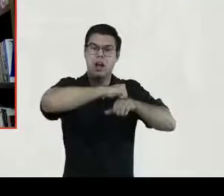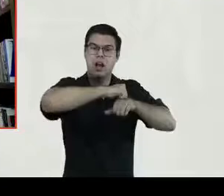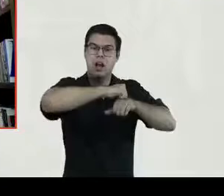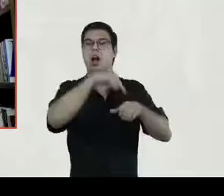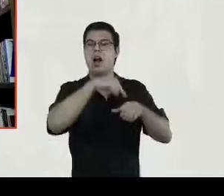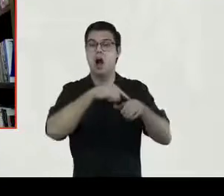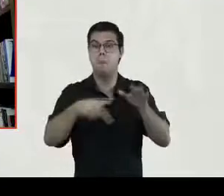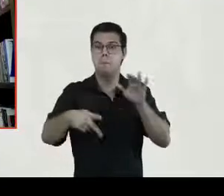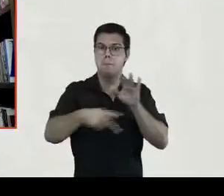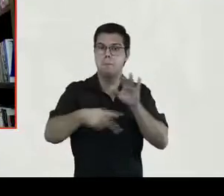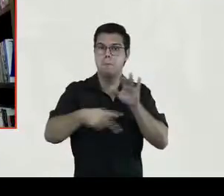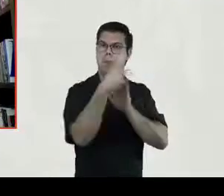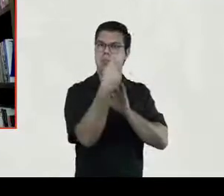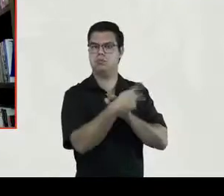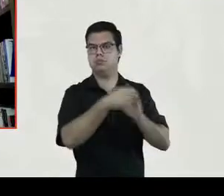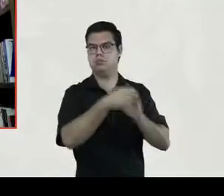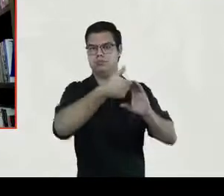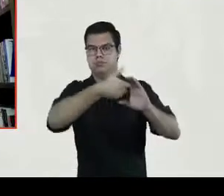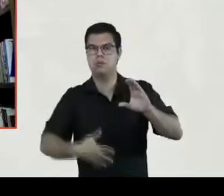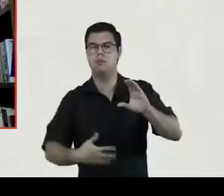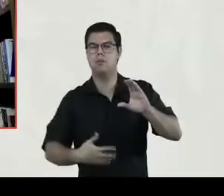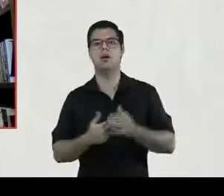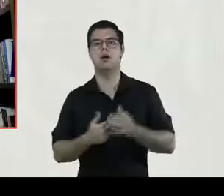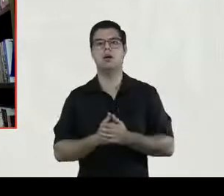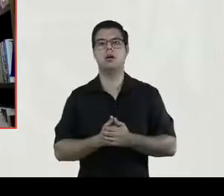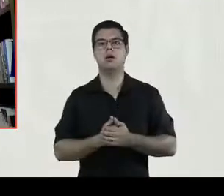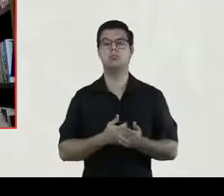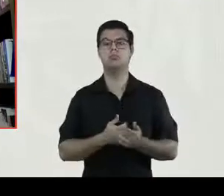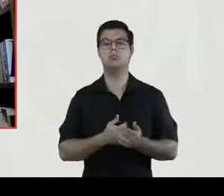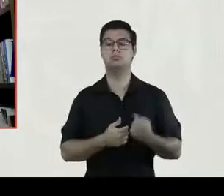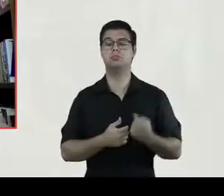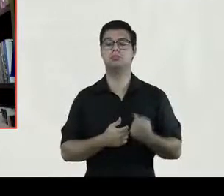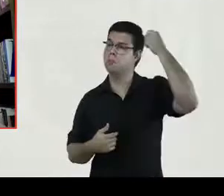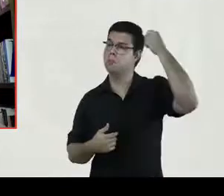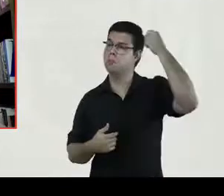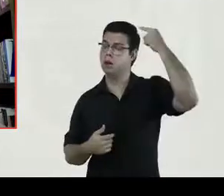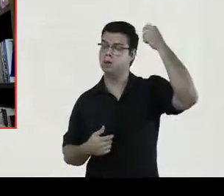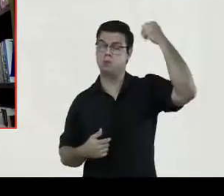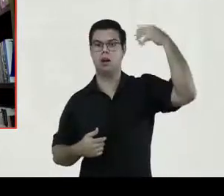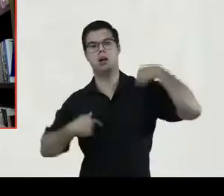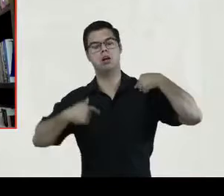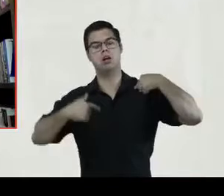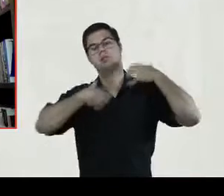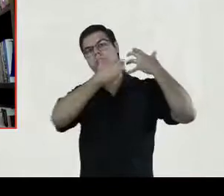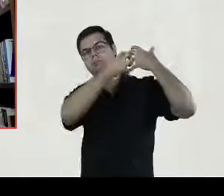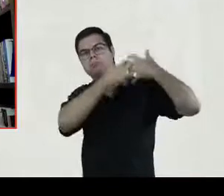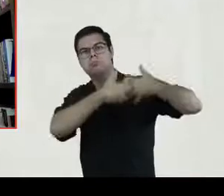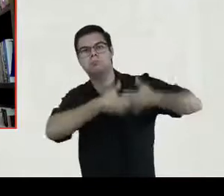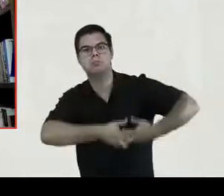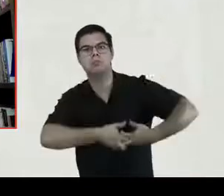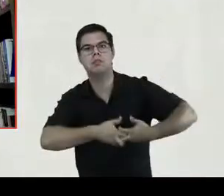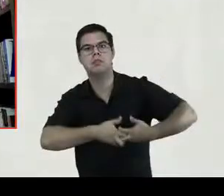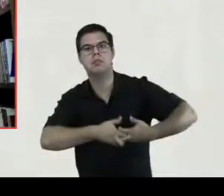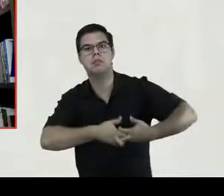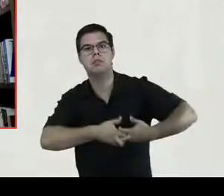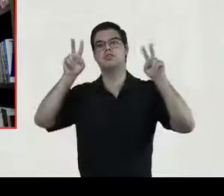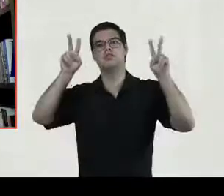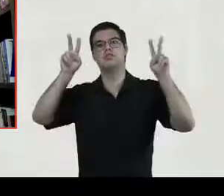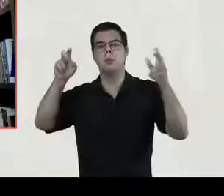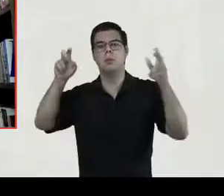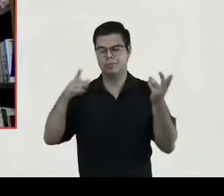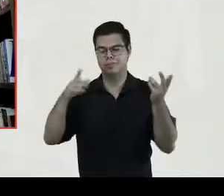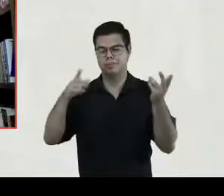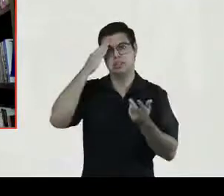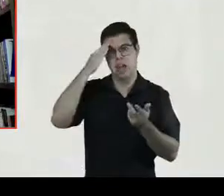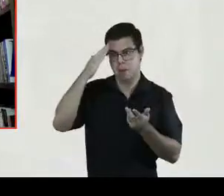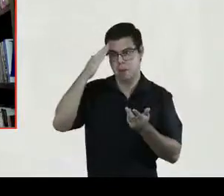ao próprio material. E aí, né, me veio essas reflexões acerca de que, provavelmente, né, a